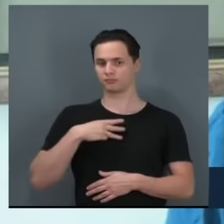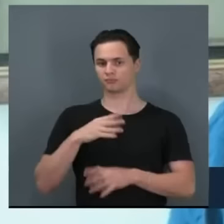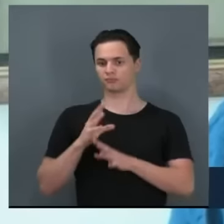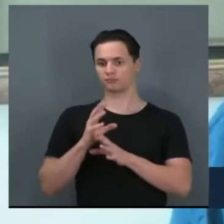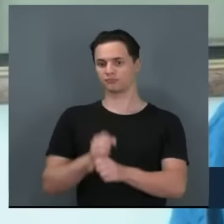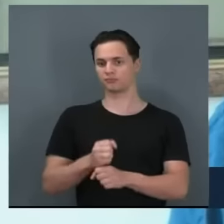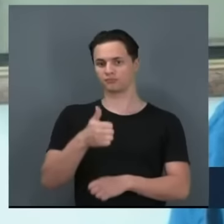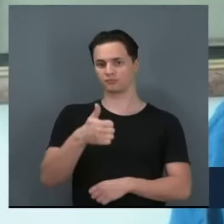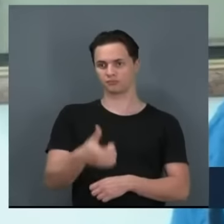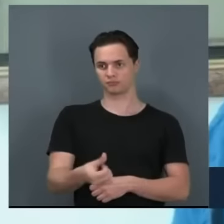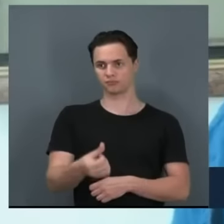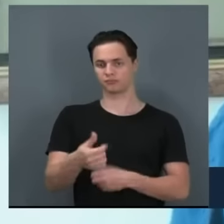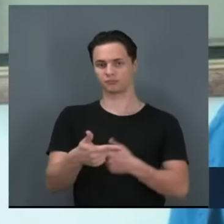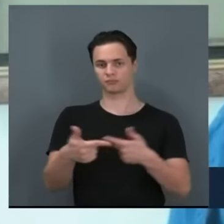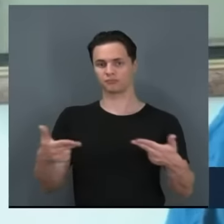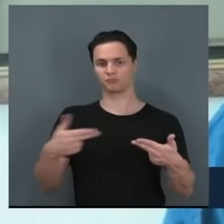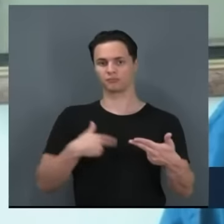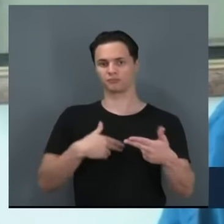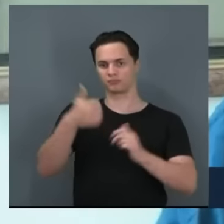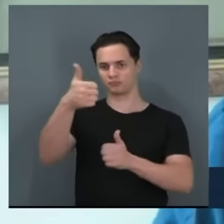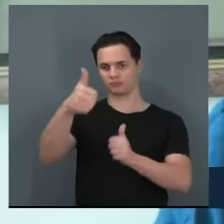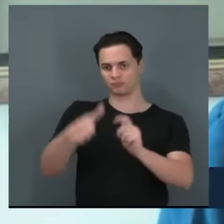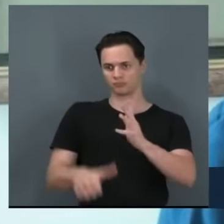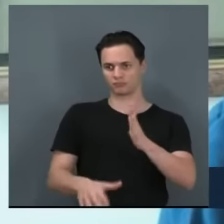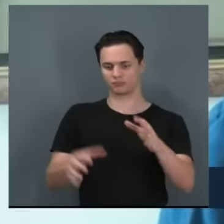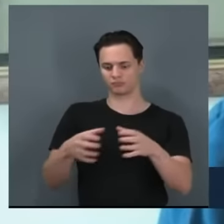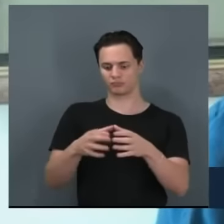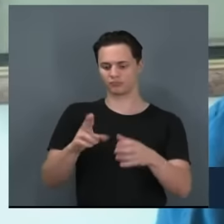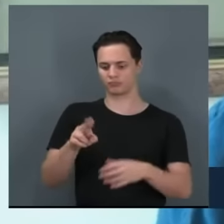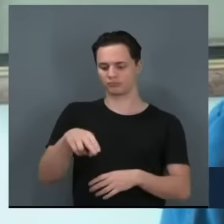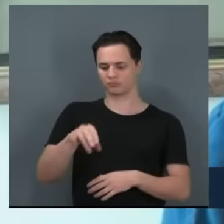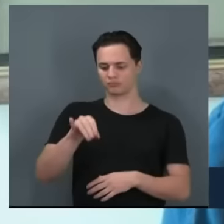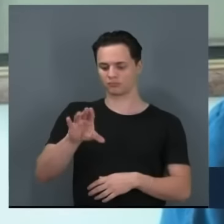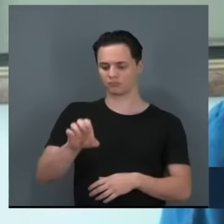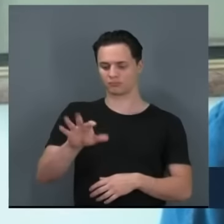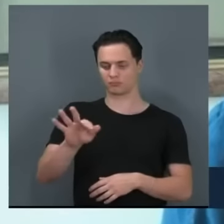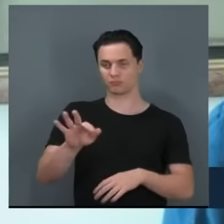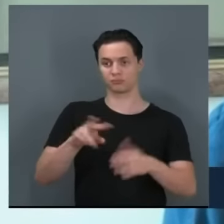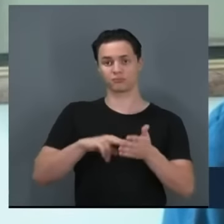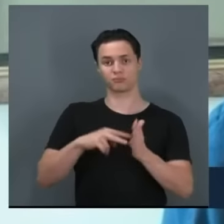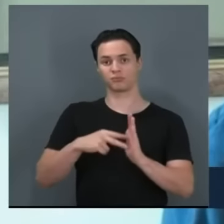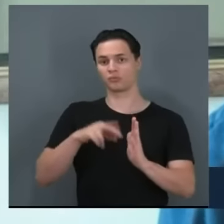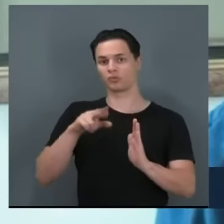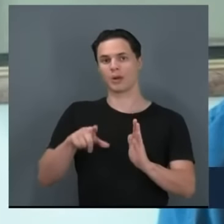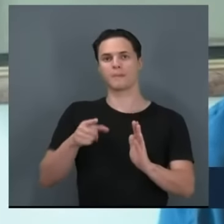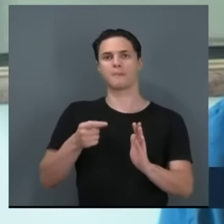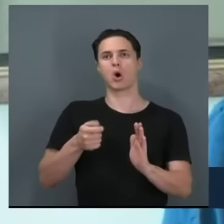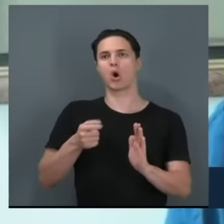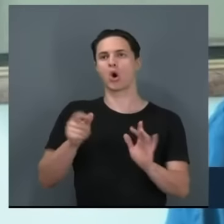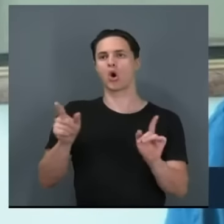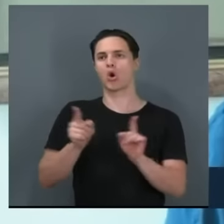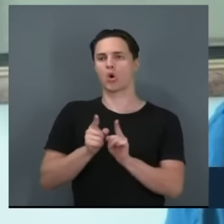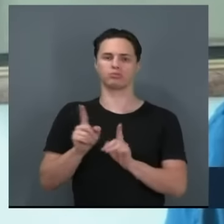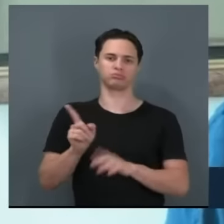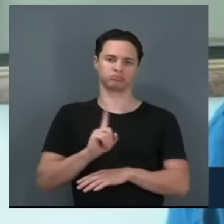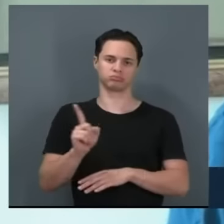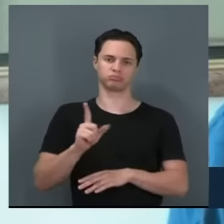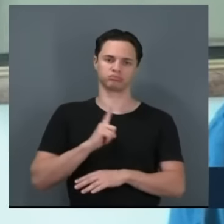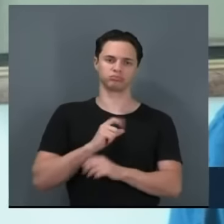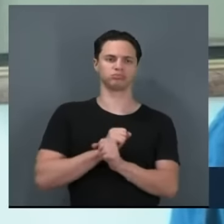imunizantes analisados pelo Unicef e OMS. Ou seja, não é pouca coisa, gente. Após anos